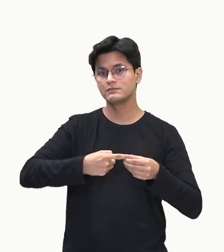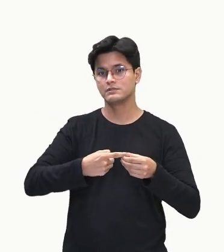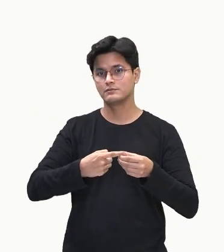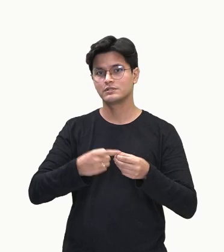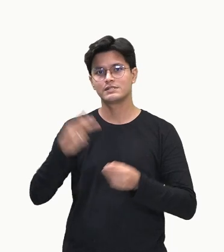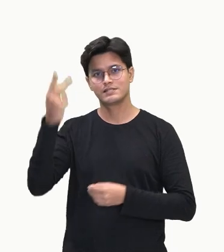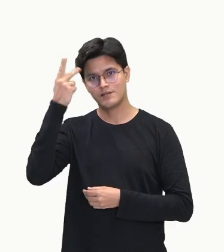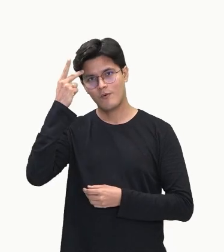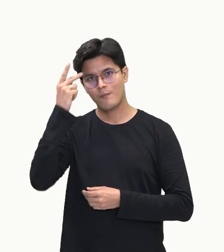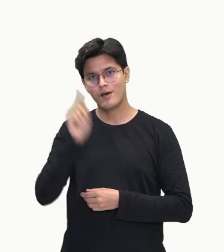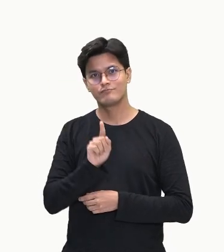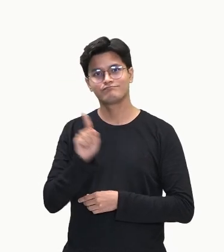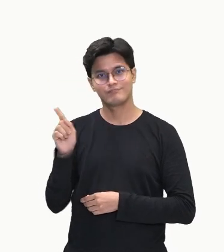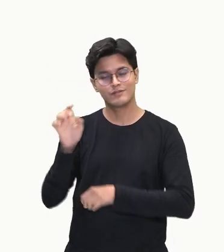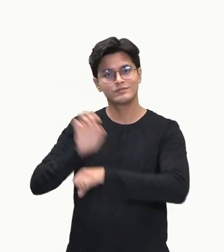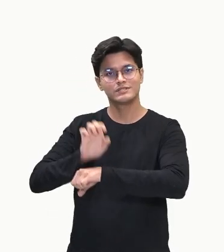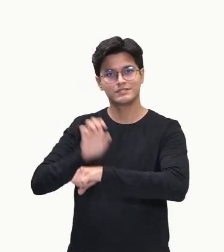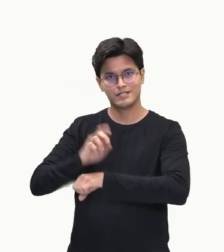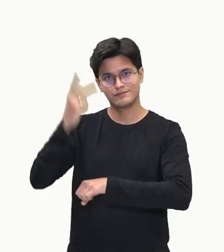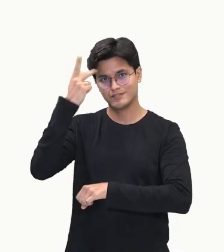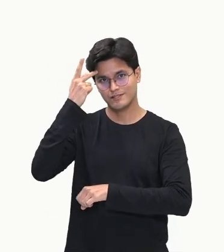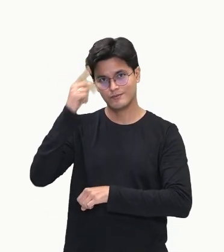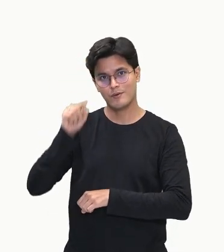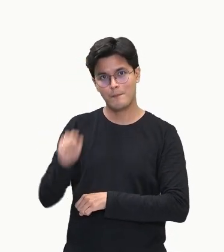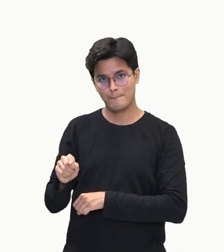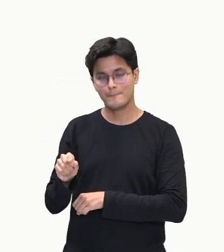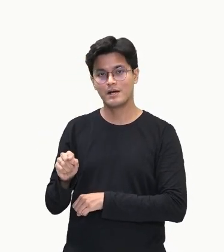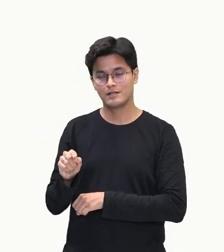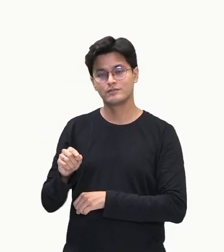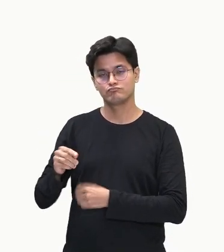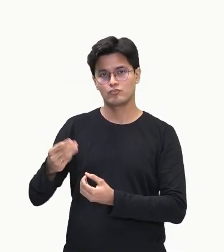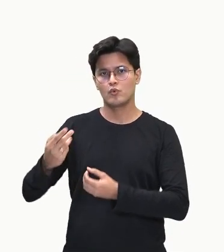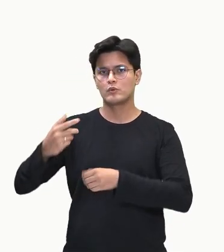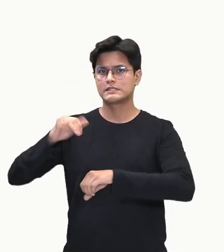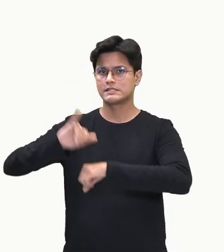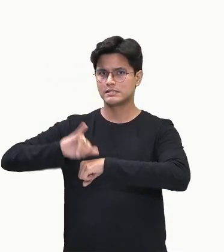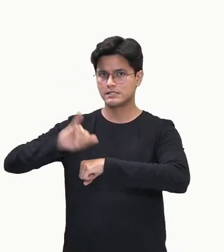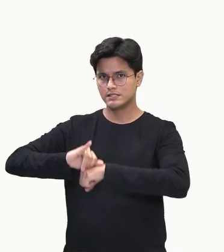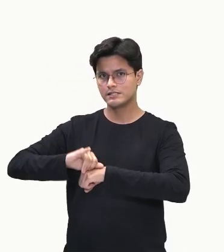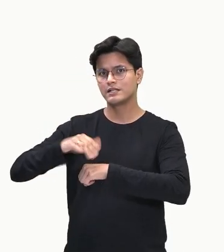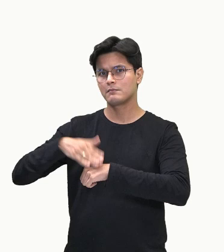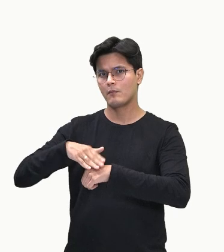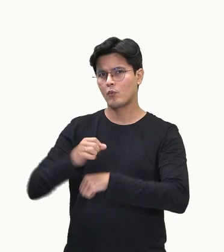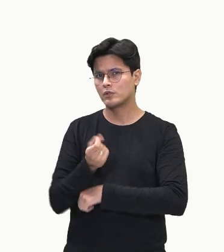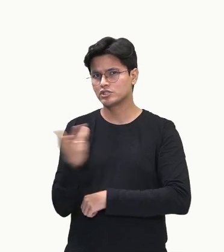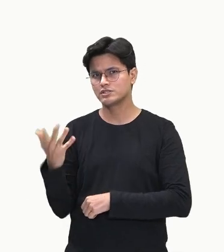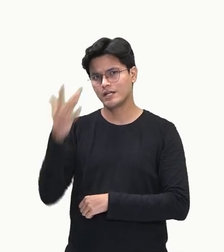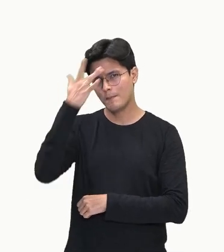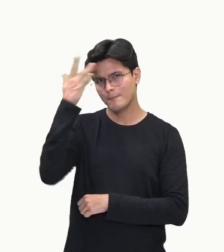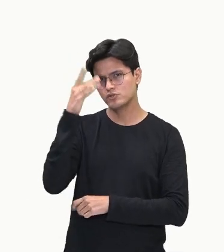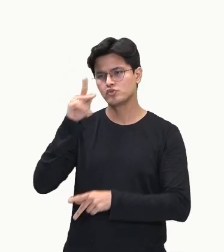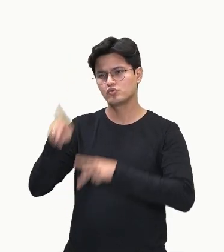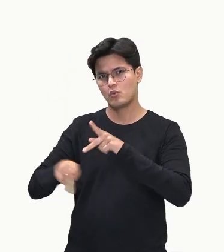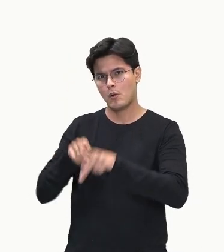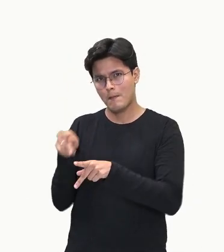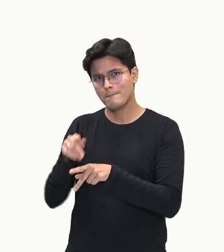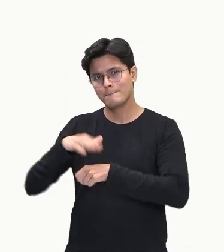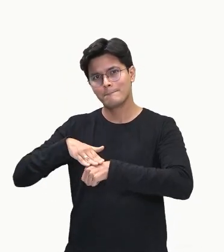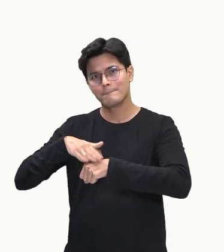Paulo, que é o município mais populoso do Brasil, apresentando